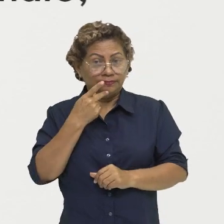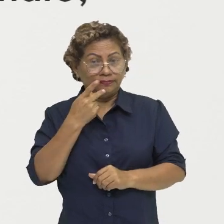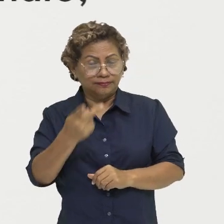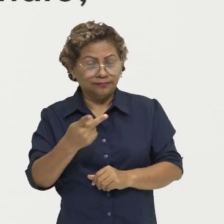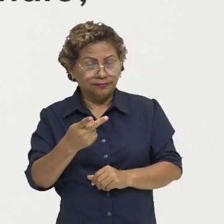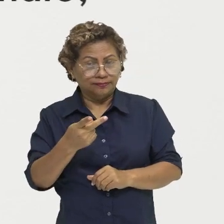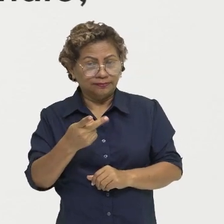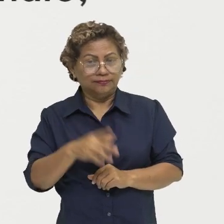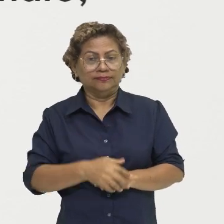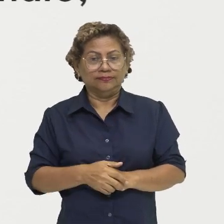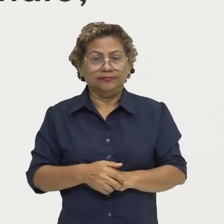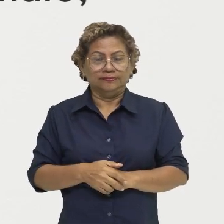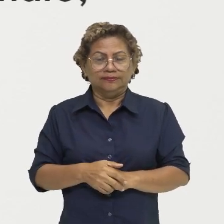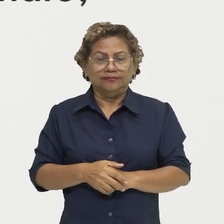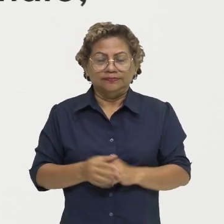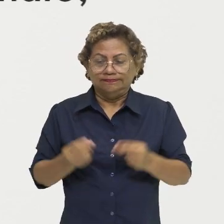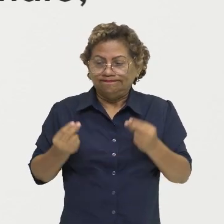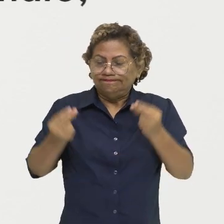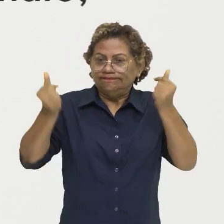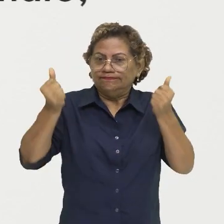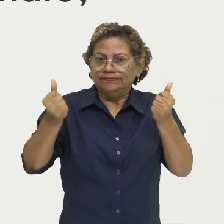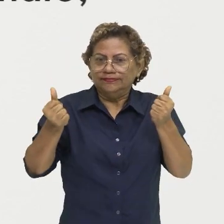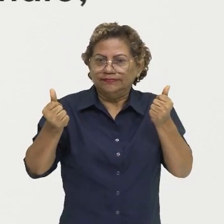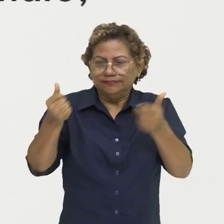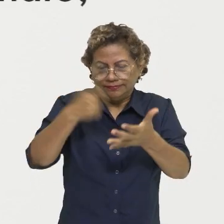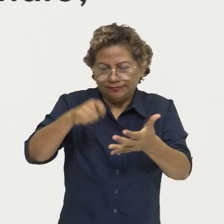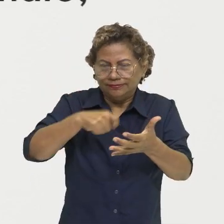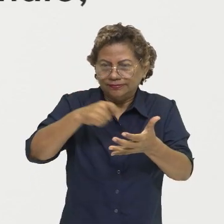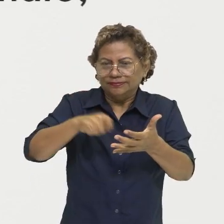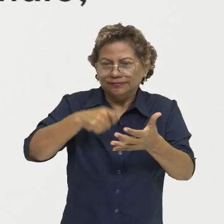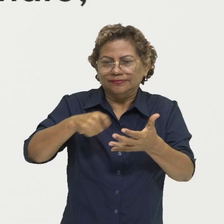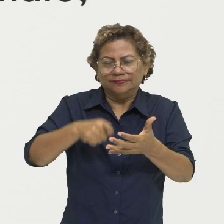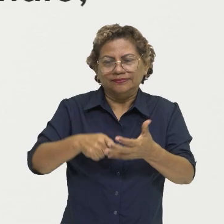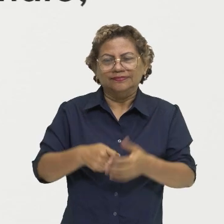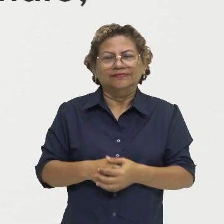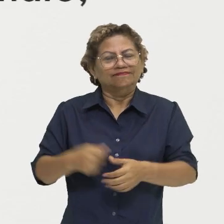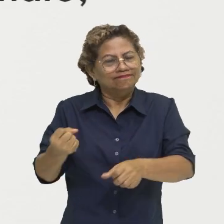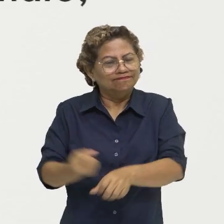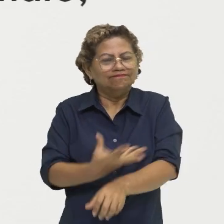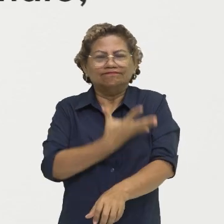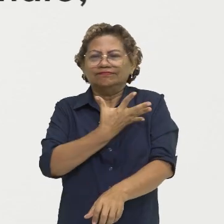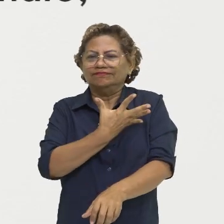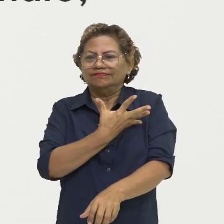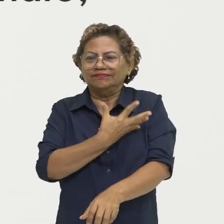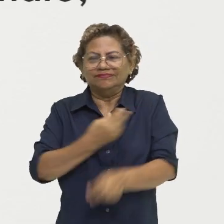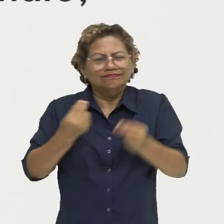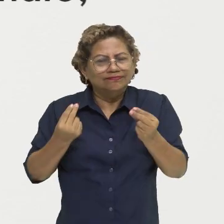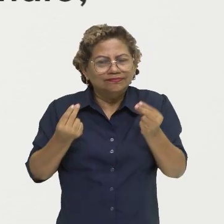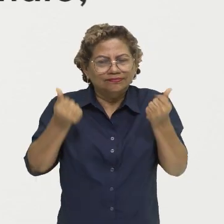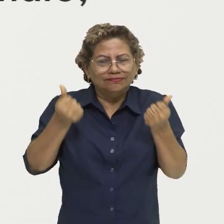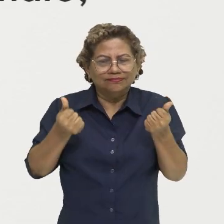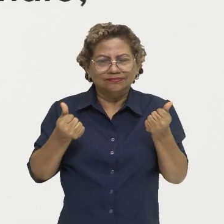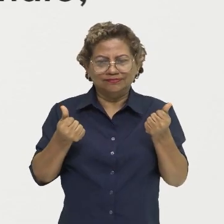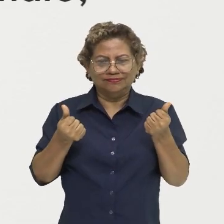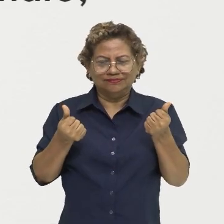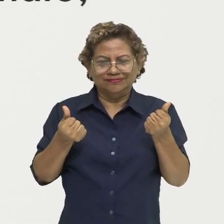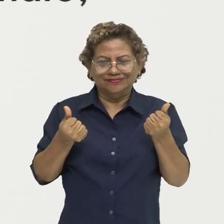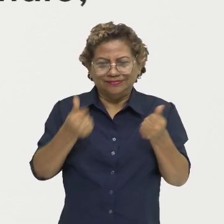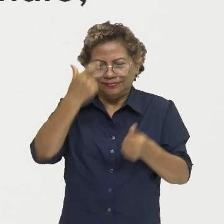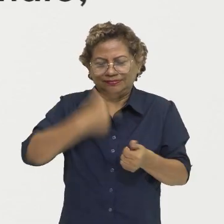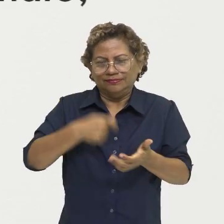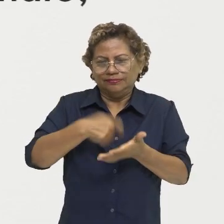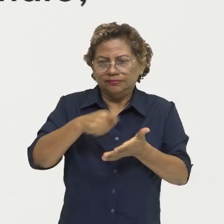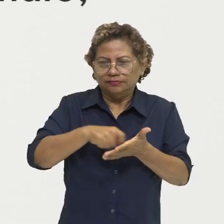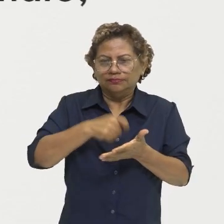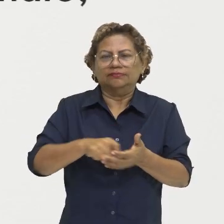de inspiração, de estalo, de insight, que impulsiona, né, esse estímulo do escritor. Então ele vai